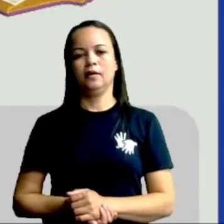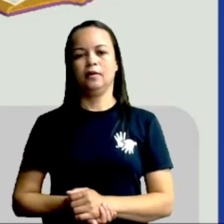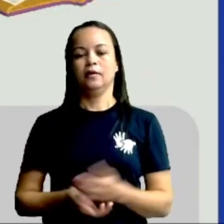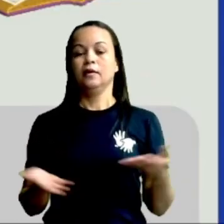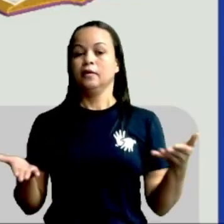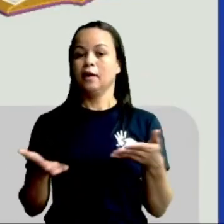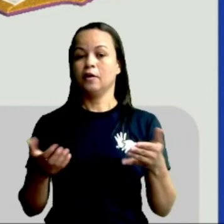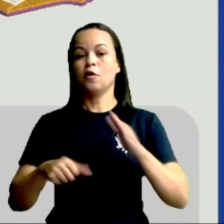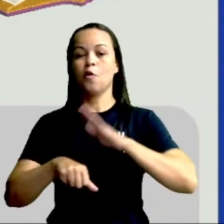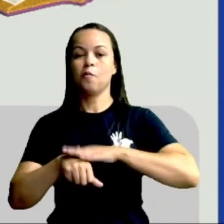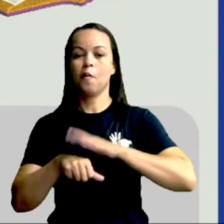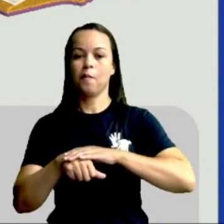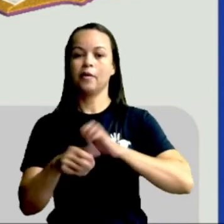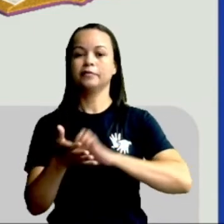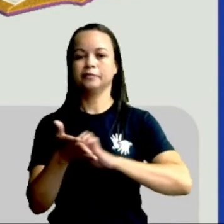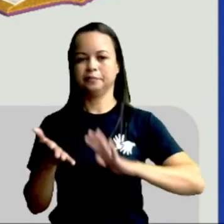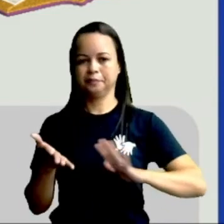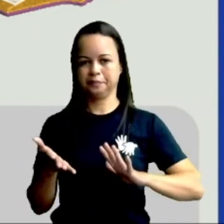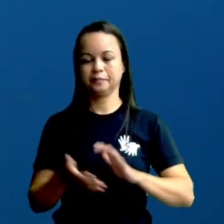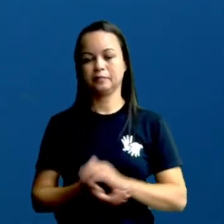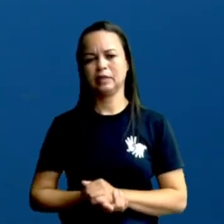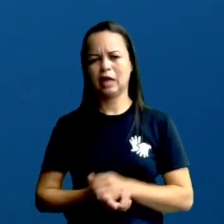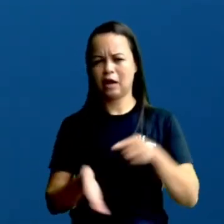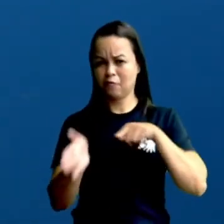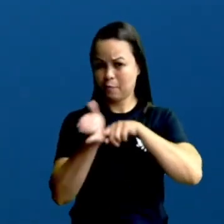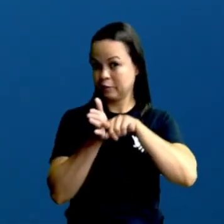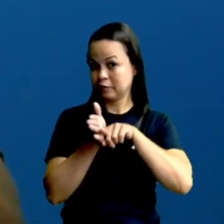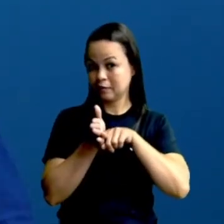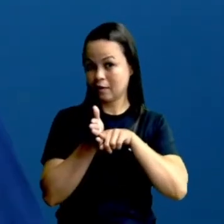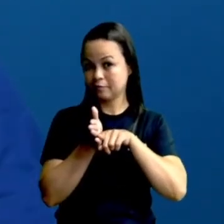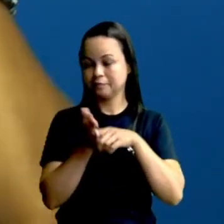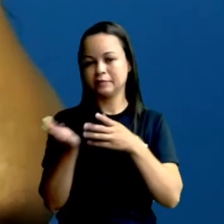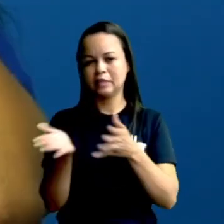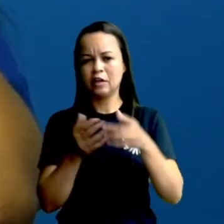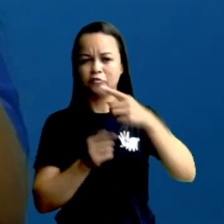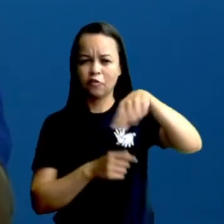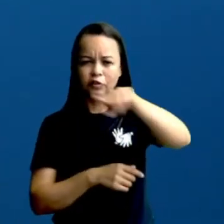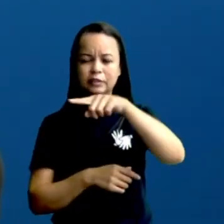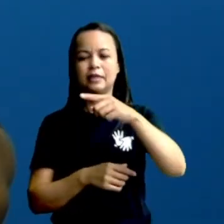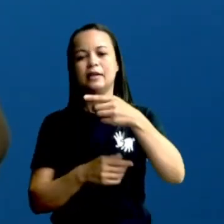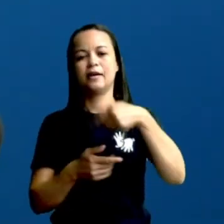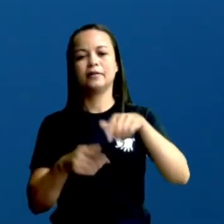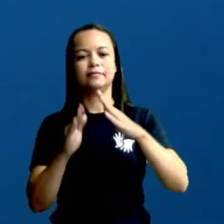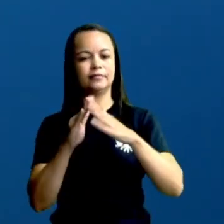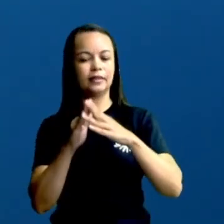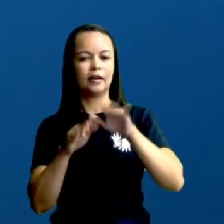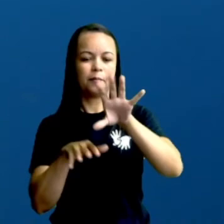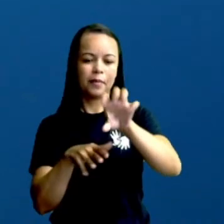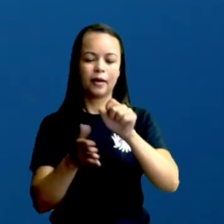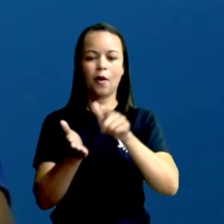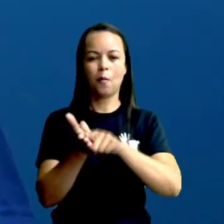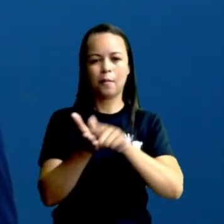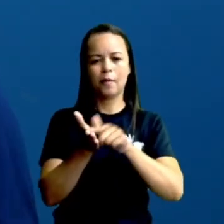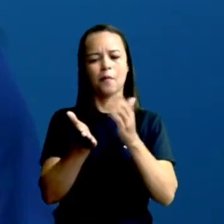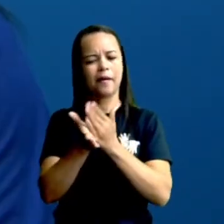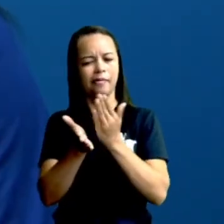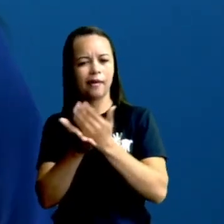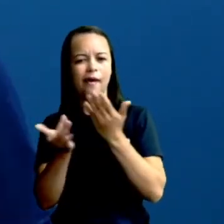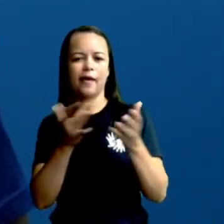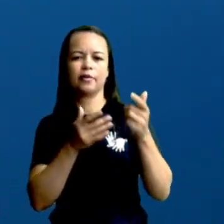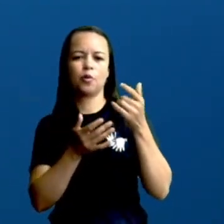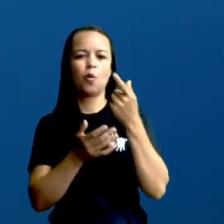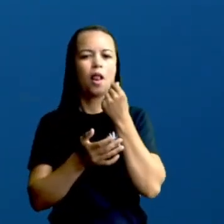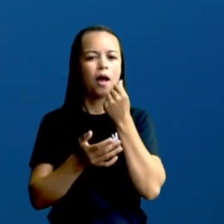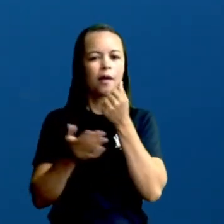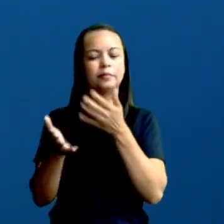nossa atividade. Vamos lá! Vamos pesquisar? Você aí de casa vai pegar o seu papel, seu caderninho, seu lápis,